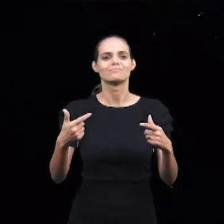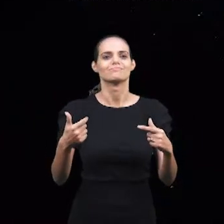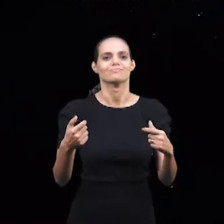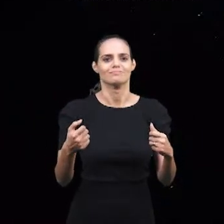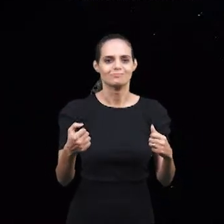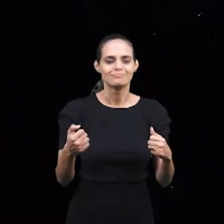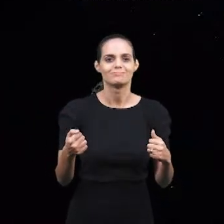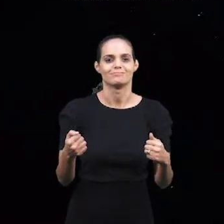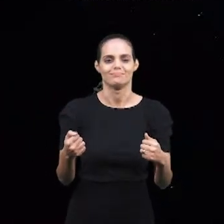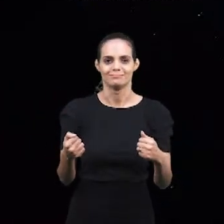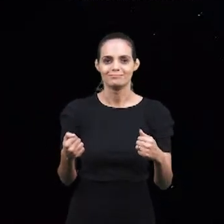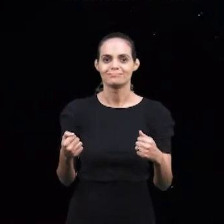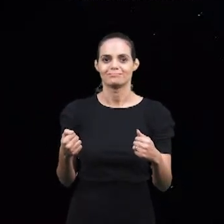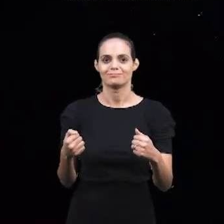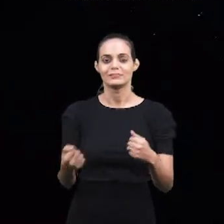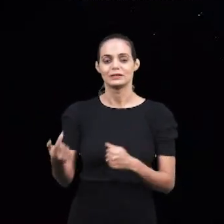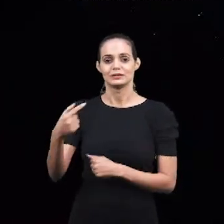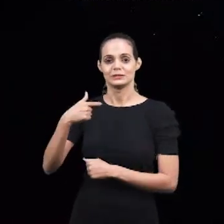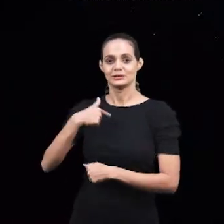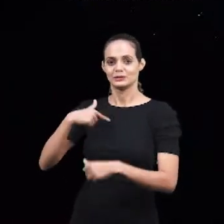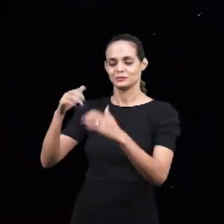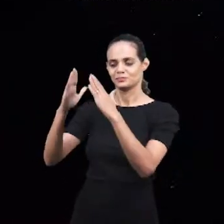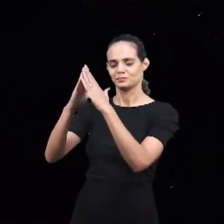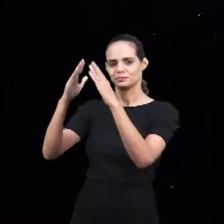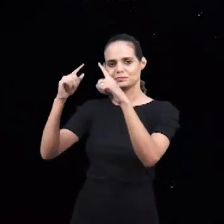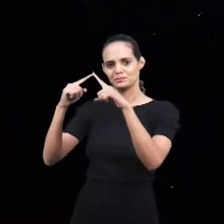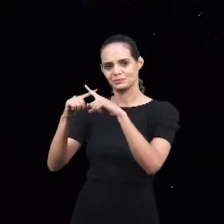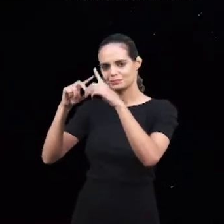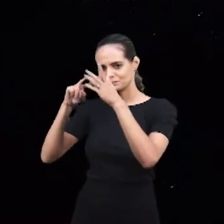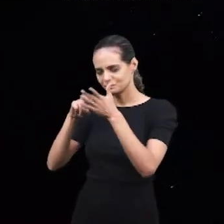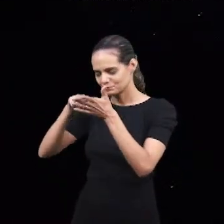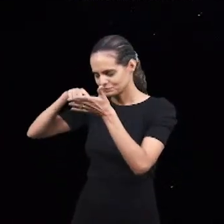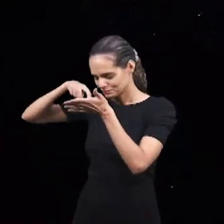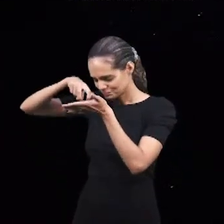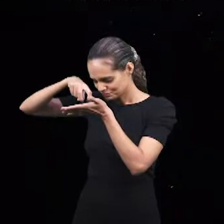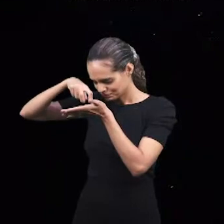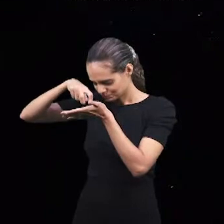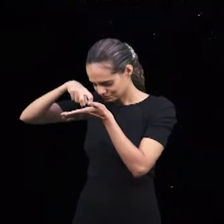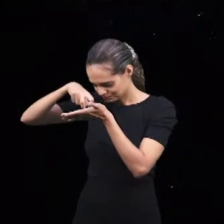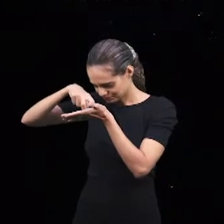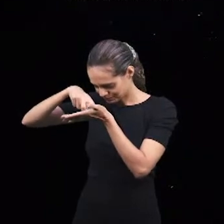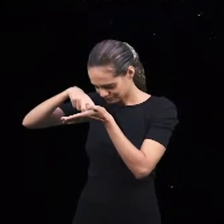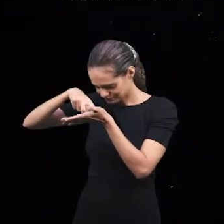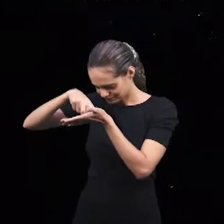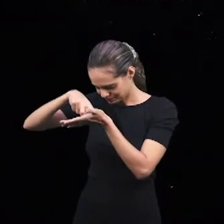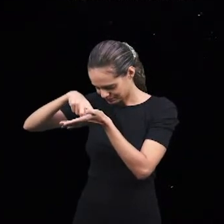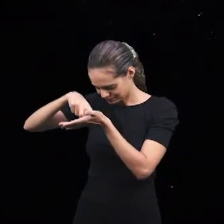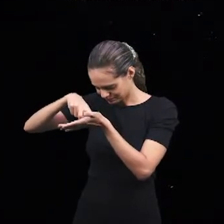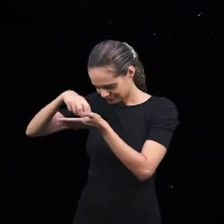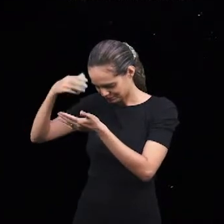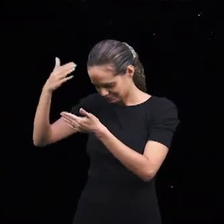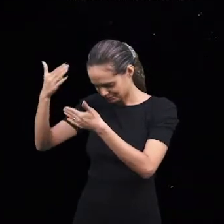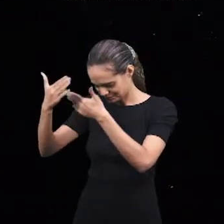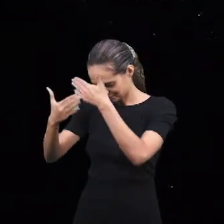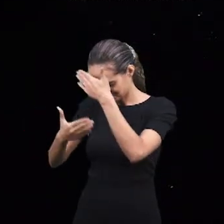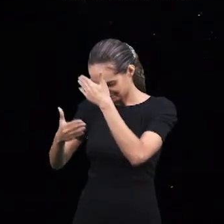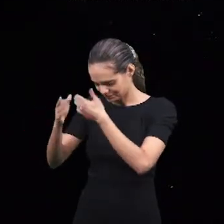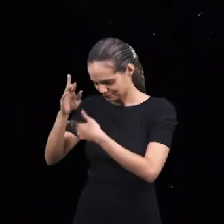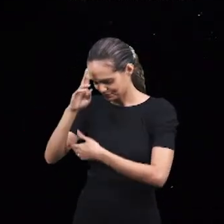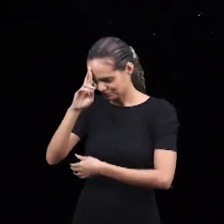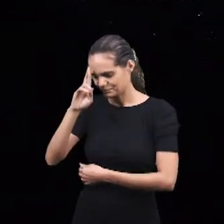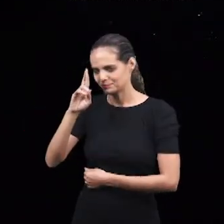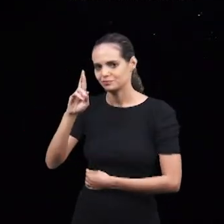grandeza, e em teu templo me inclinarei perante ti.